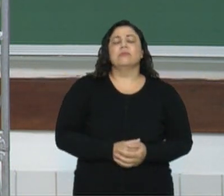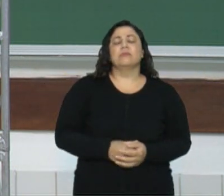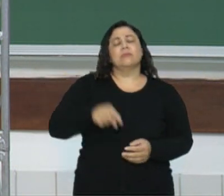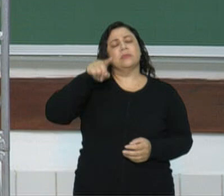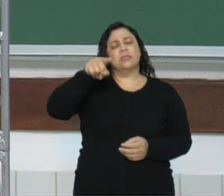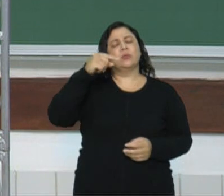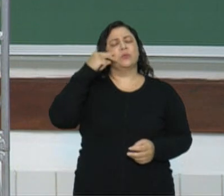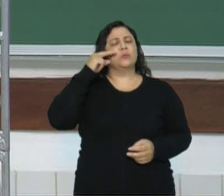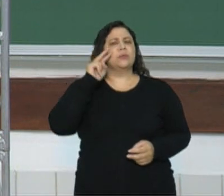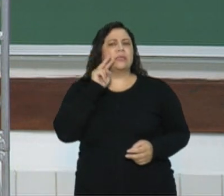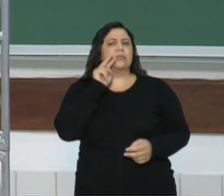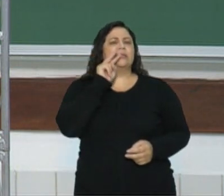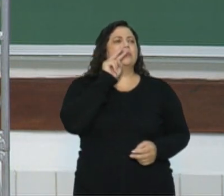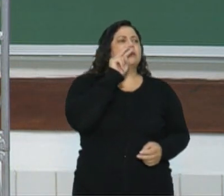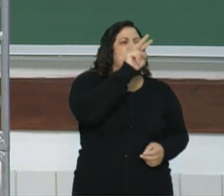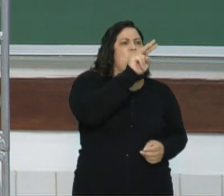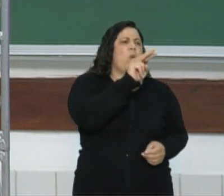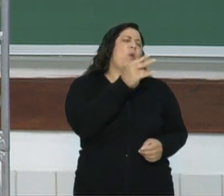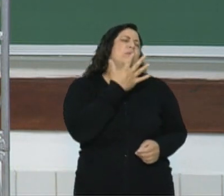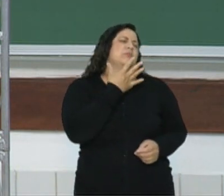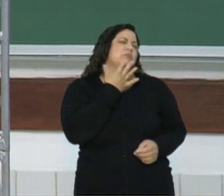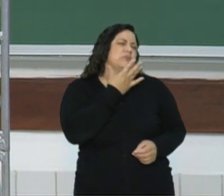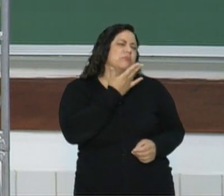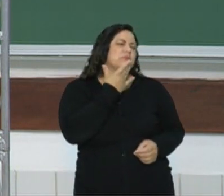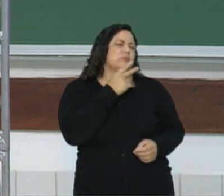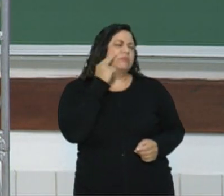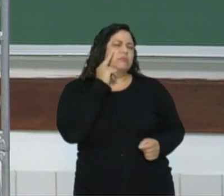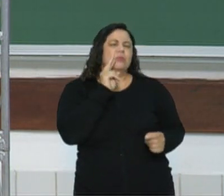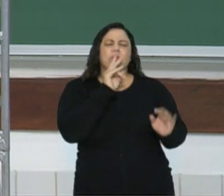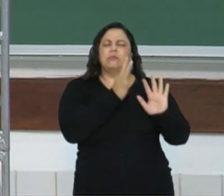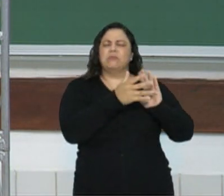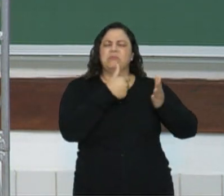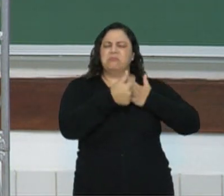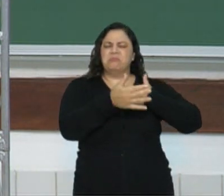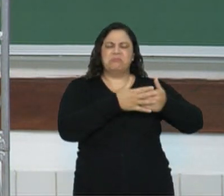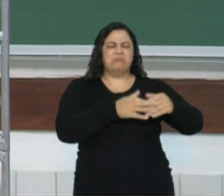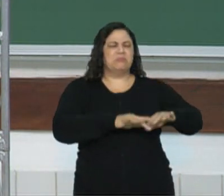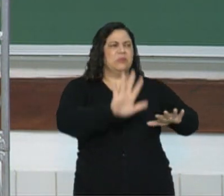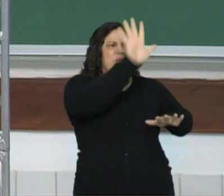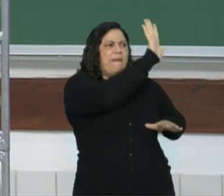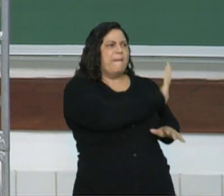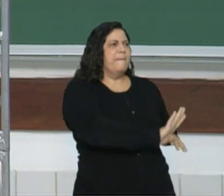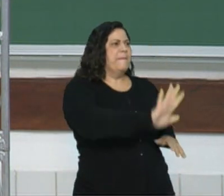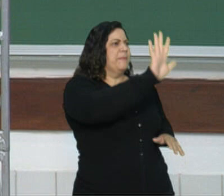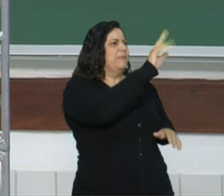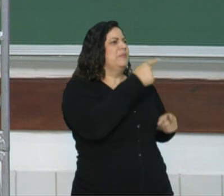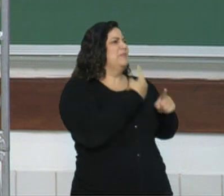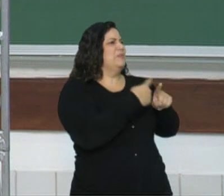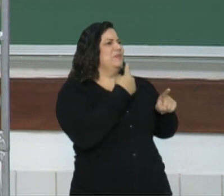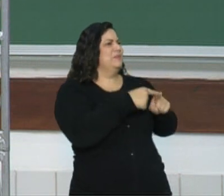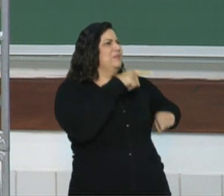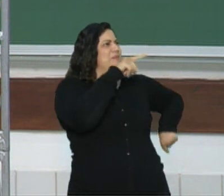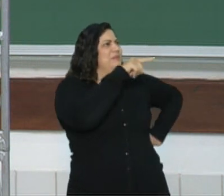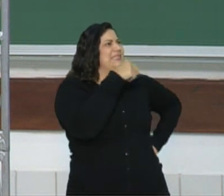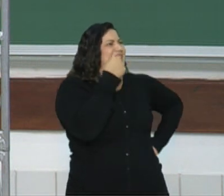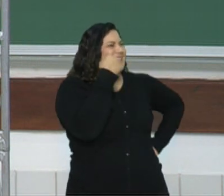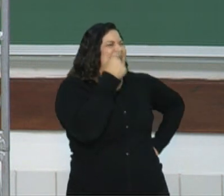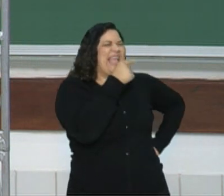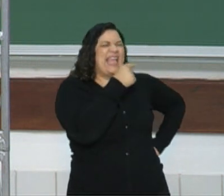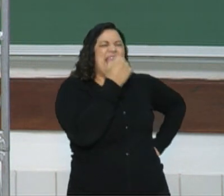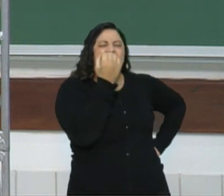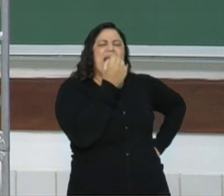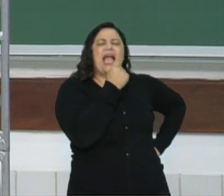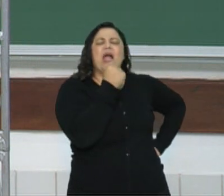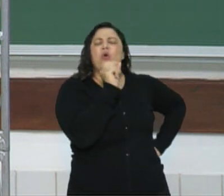você olhar uma cor, olhar para uma parede branca e perguntar: será que essa parede realmente